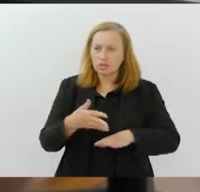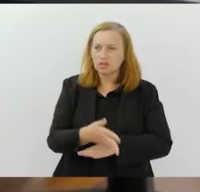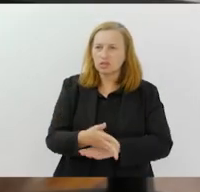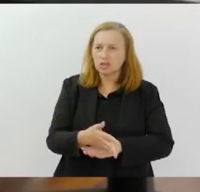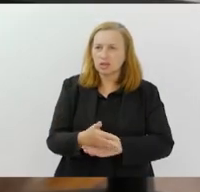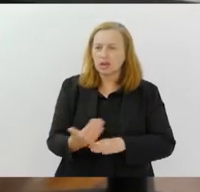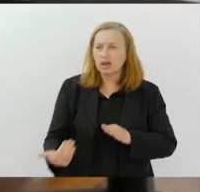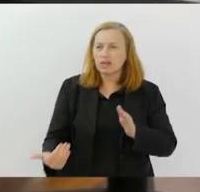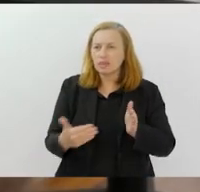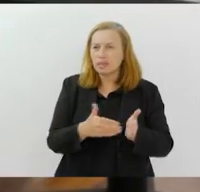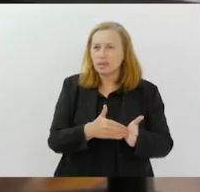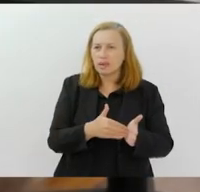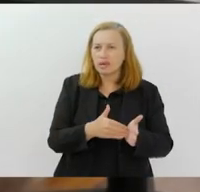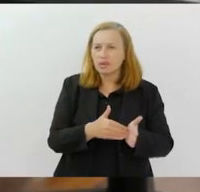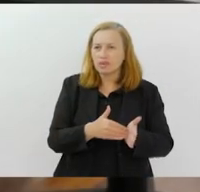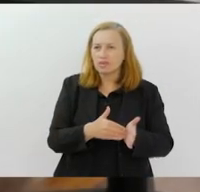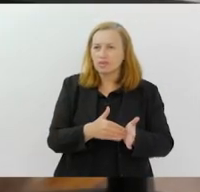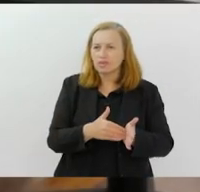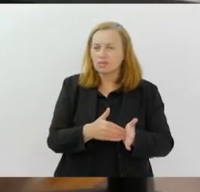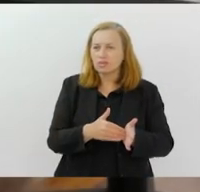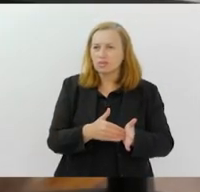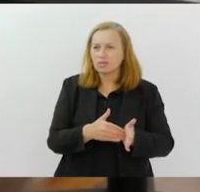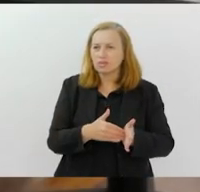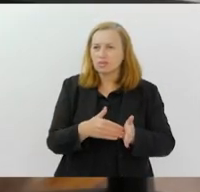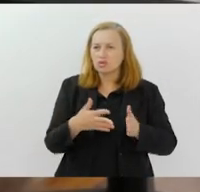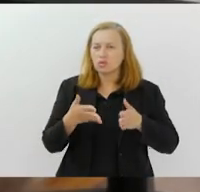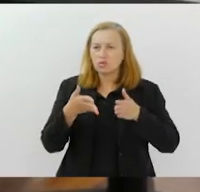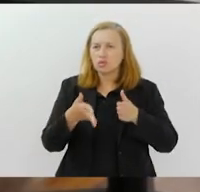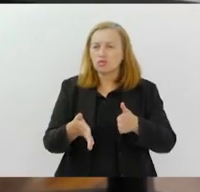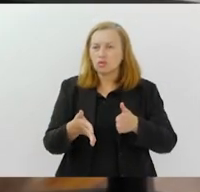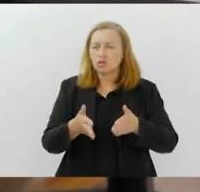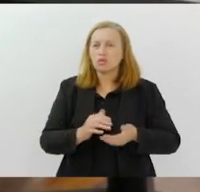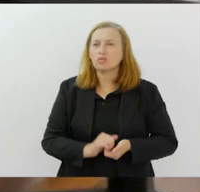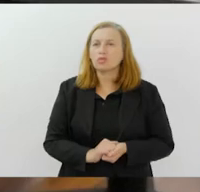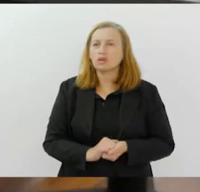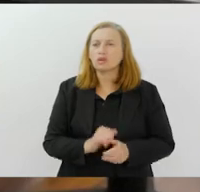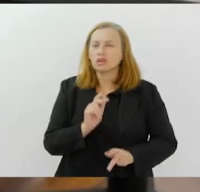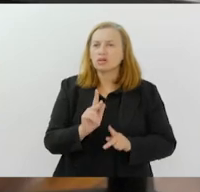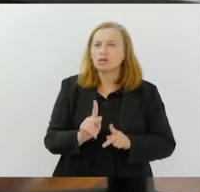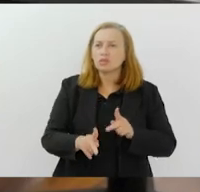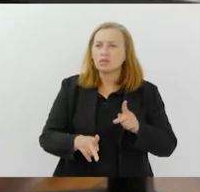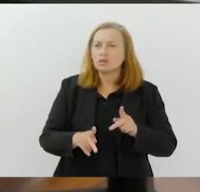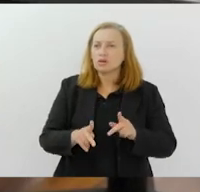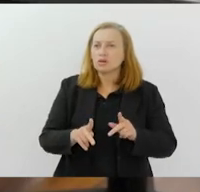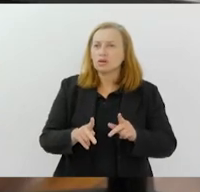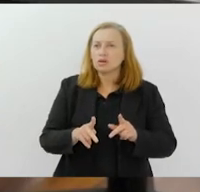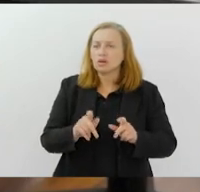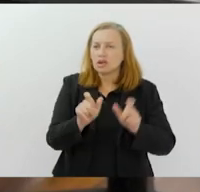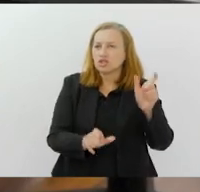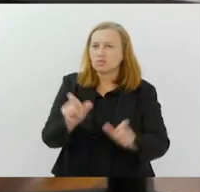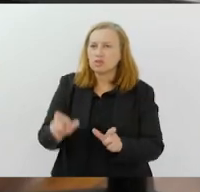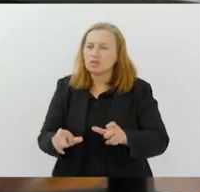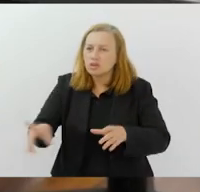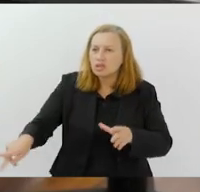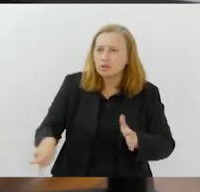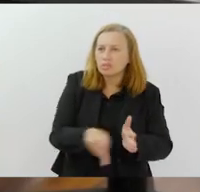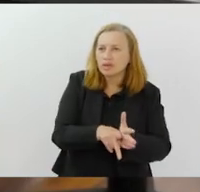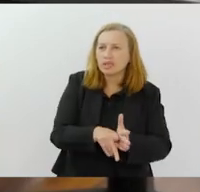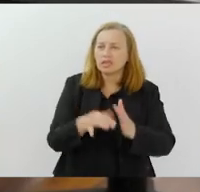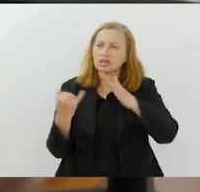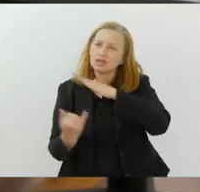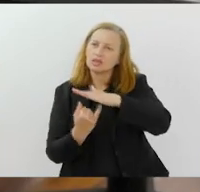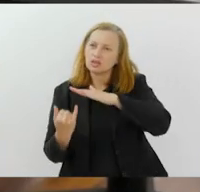até o público alvo o público alvo aqui são as pessoas que fazem parte da nossas